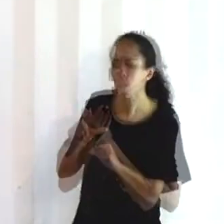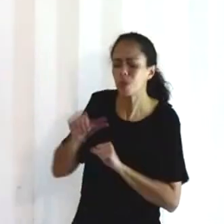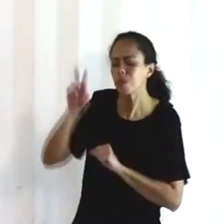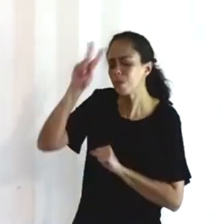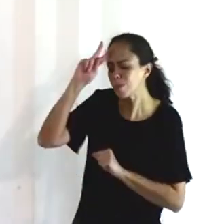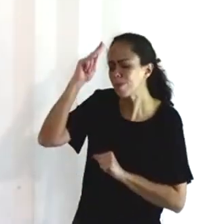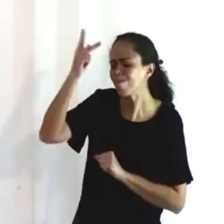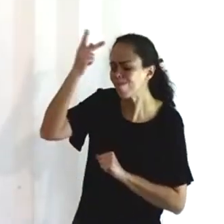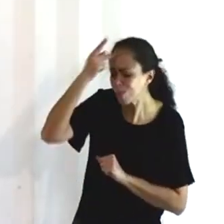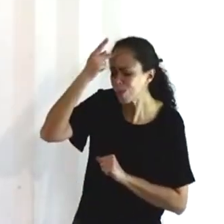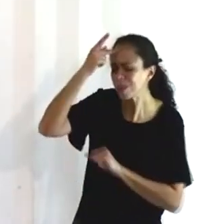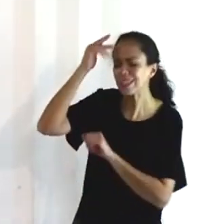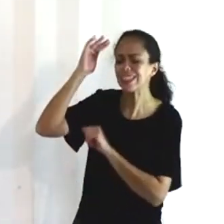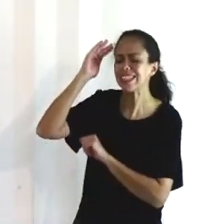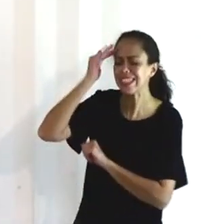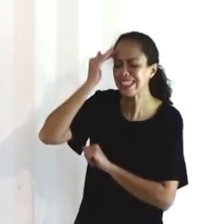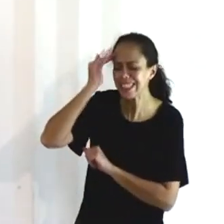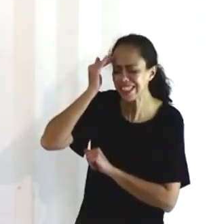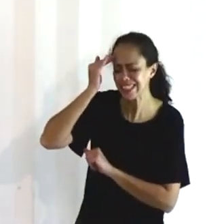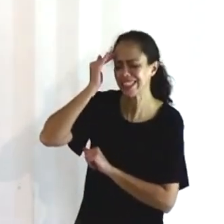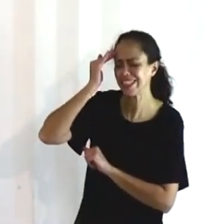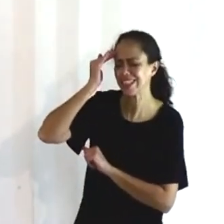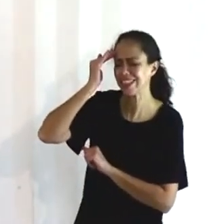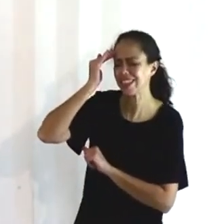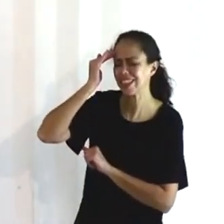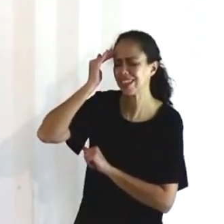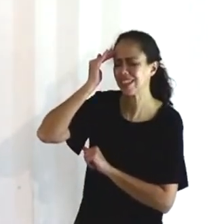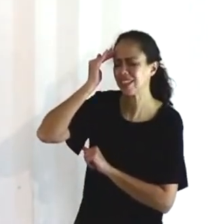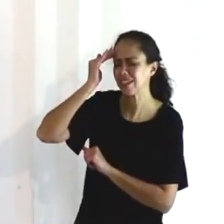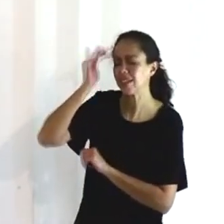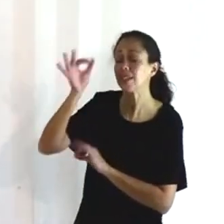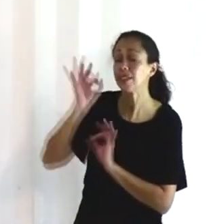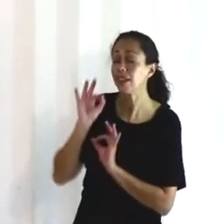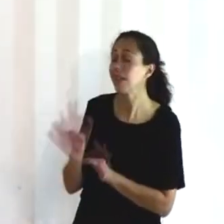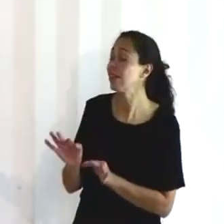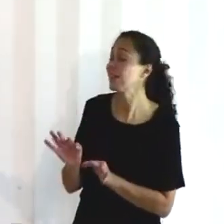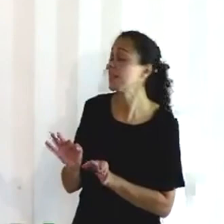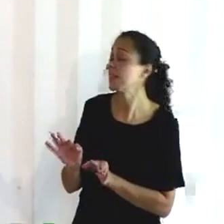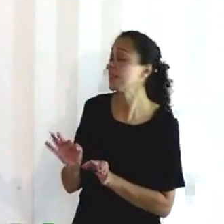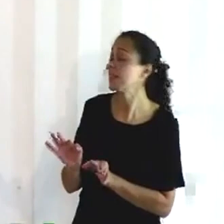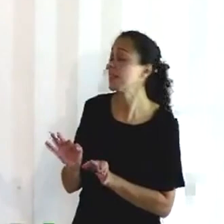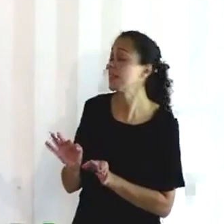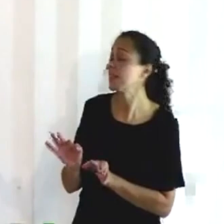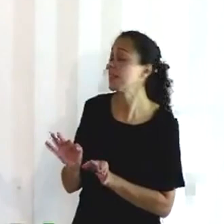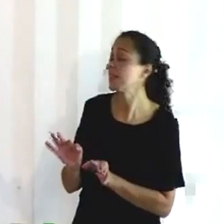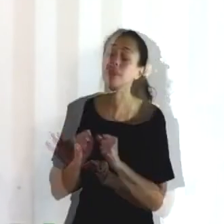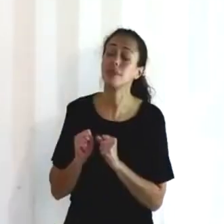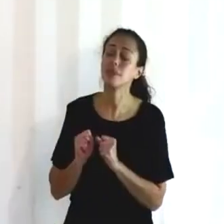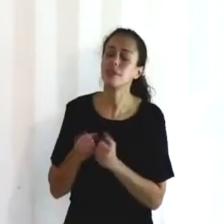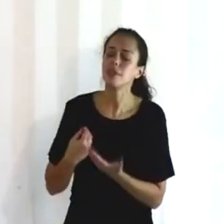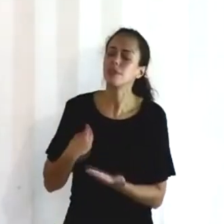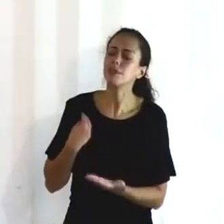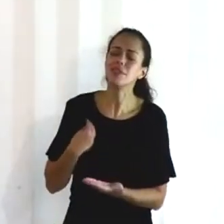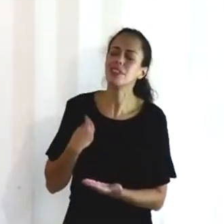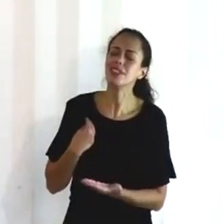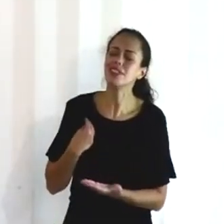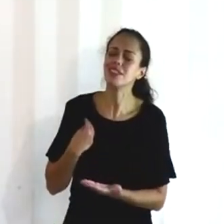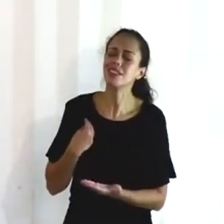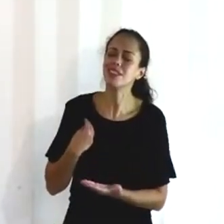entendimento acerca do perdão. Permita, Senhor, que nós vivamos entendendo que o Senhor